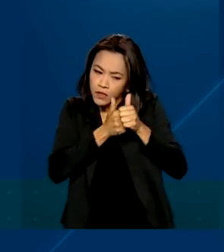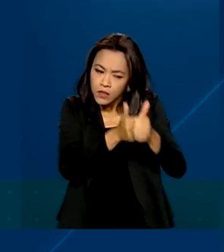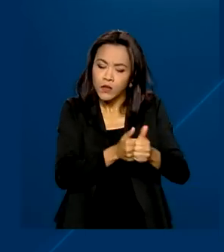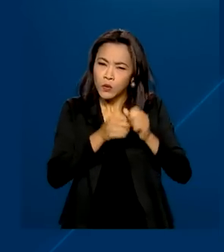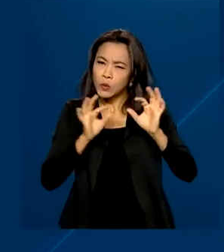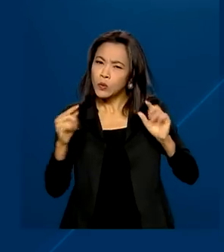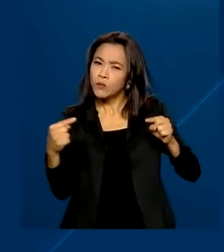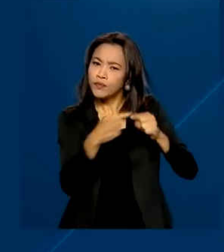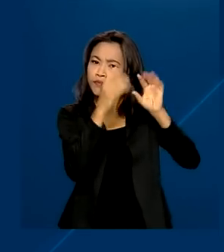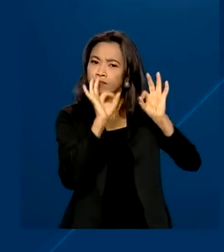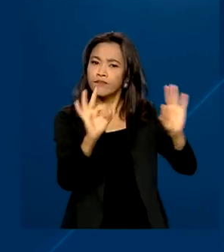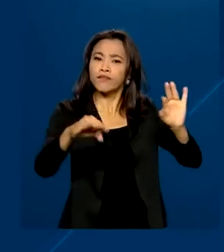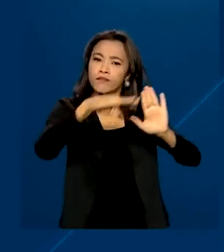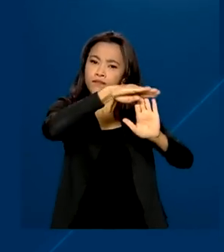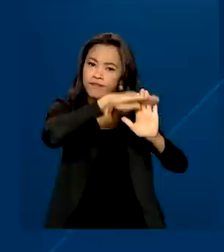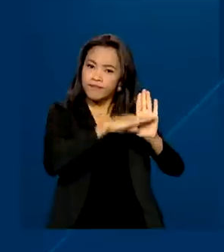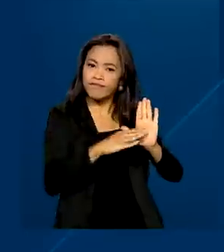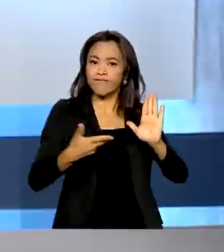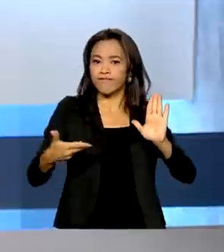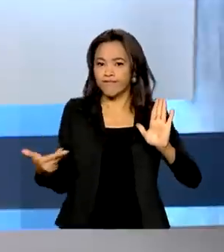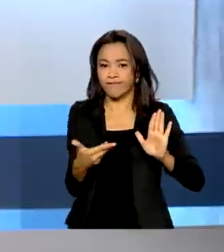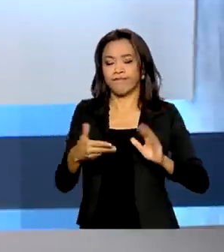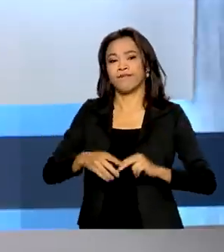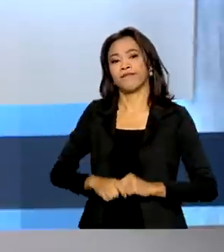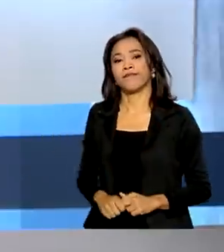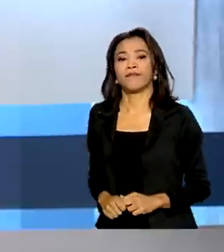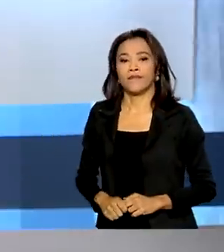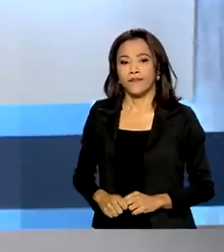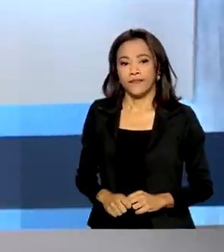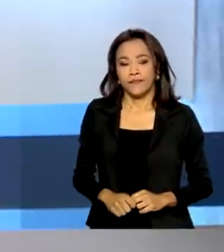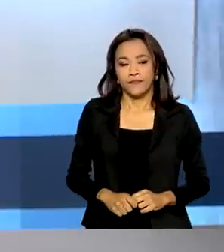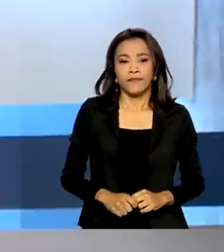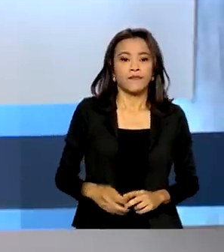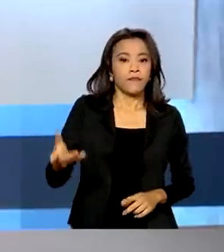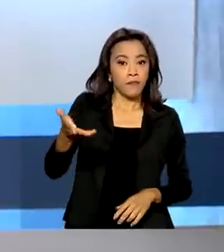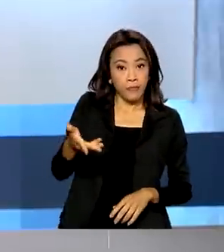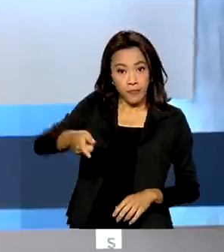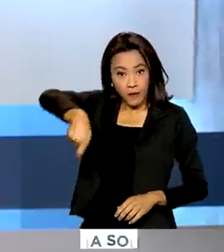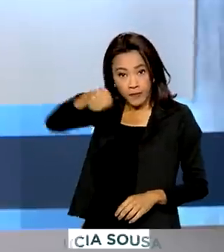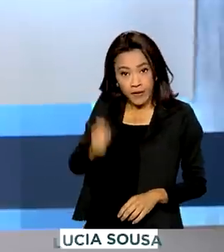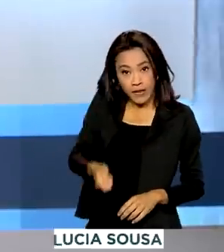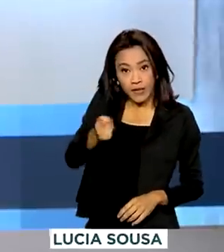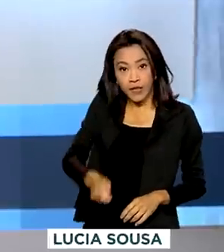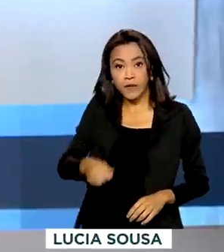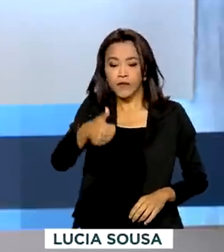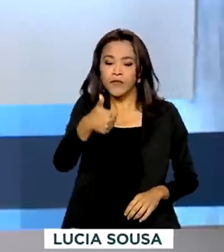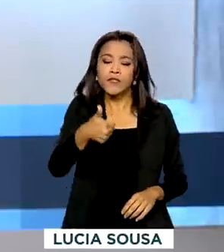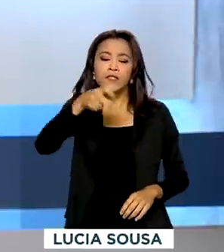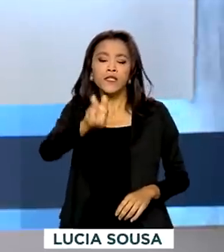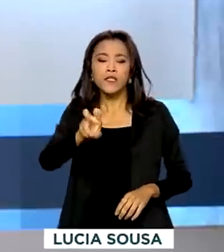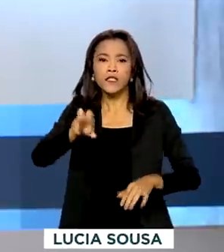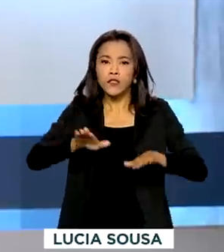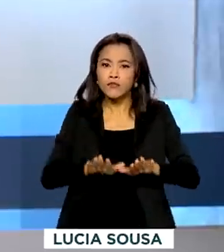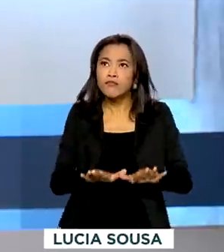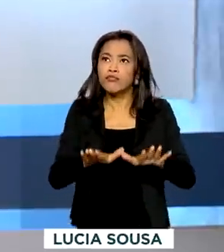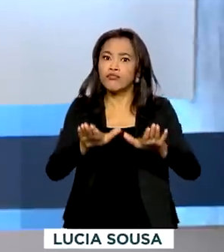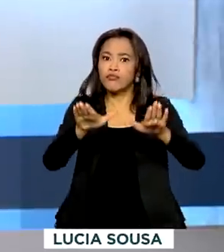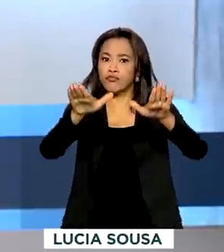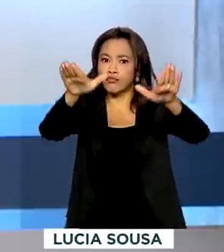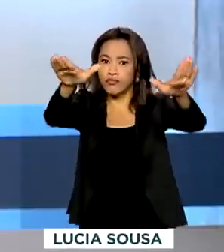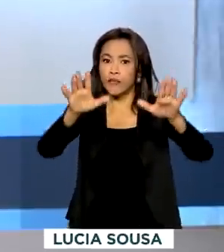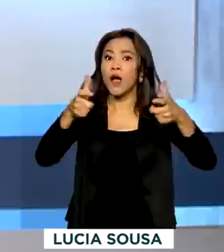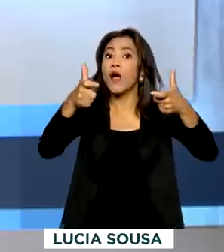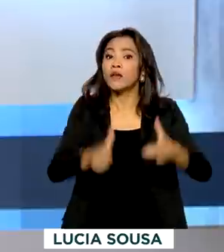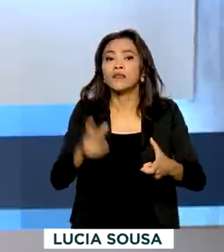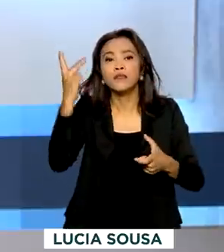se os que estão instalados estão funcionando corretamente. O leilão de 15 aeroportos na Bolsa de Valores de São Paulo